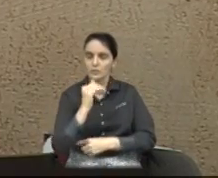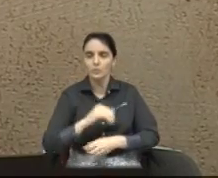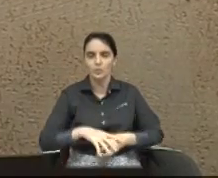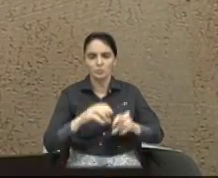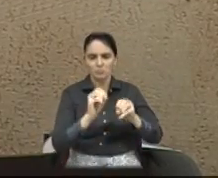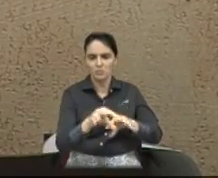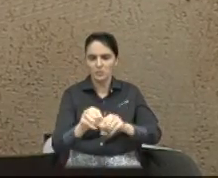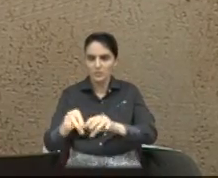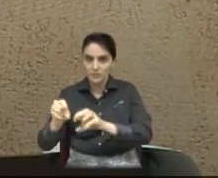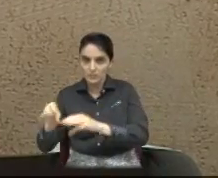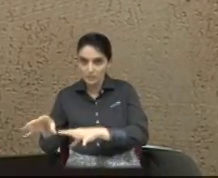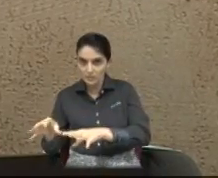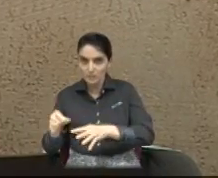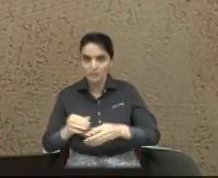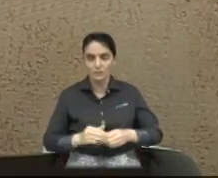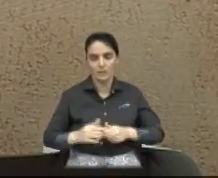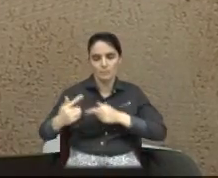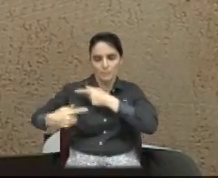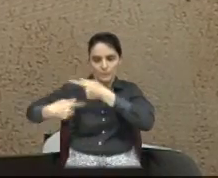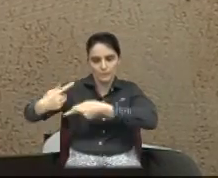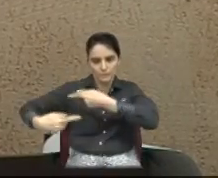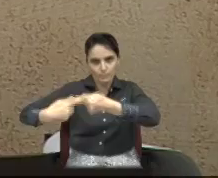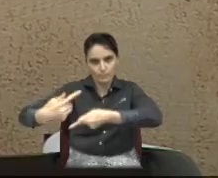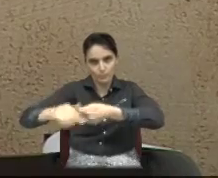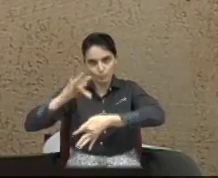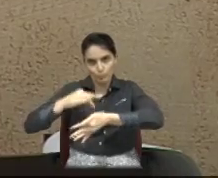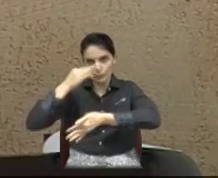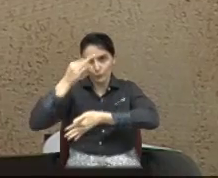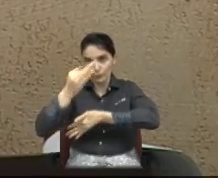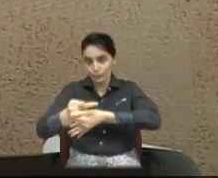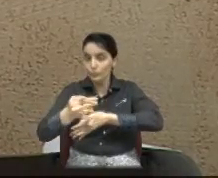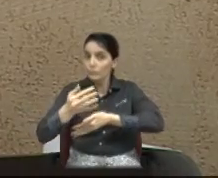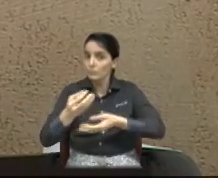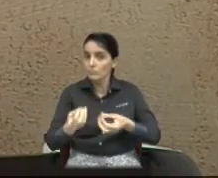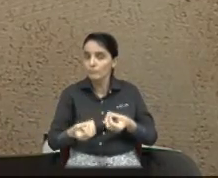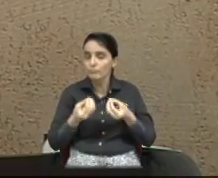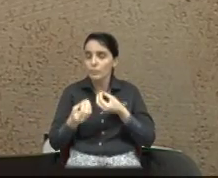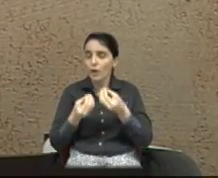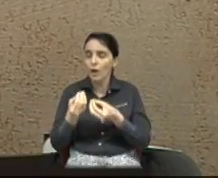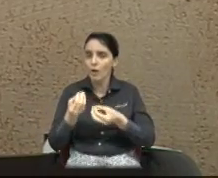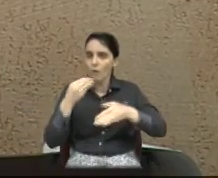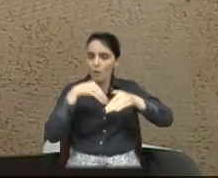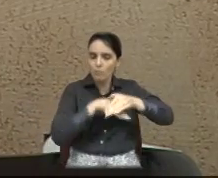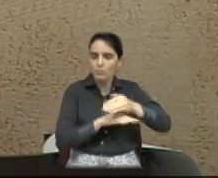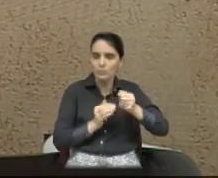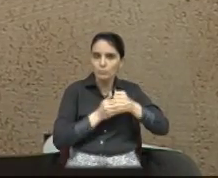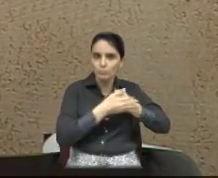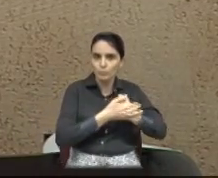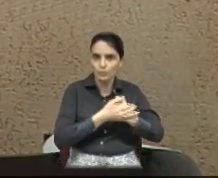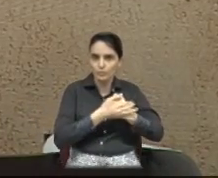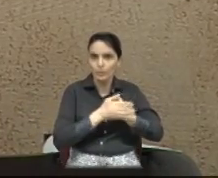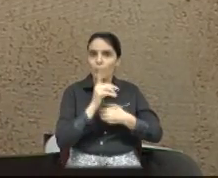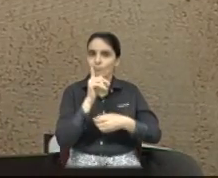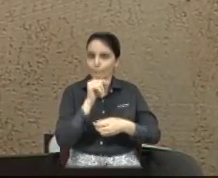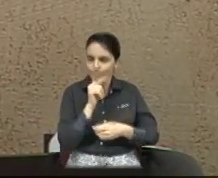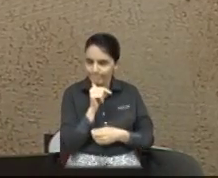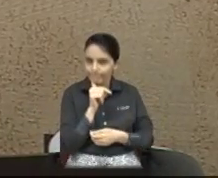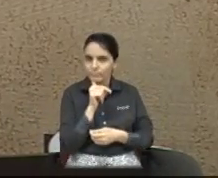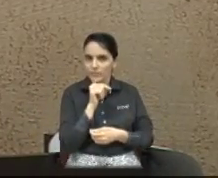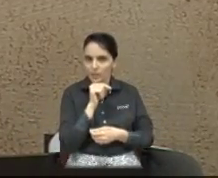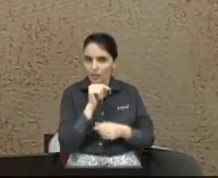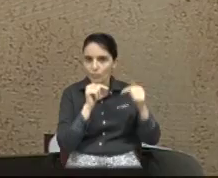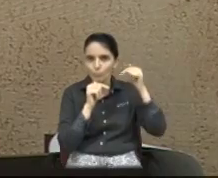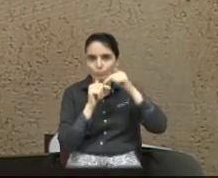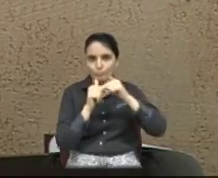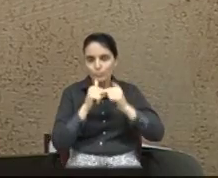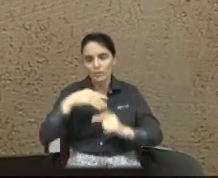e à necessidade das gerações futuras, serão os mecanismos capazes de preservarem este bem precioso e imprescindível